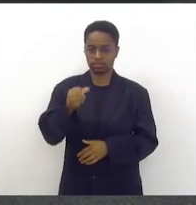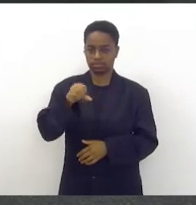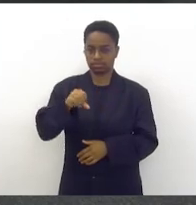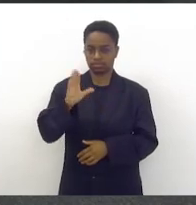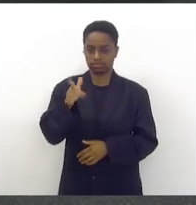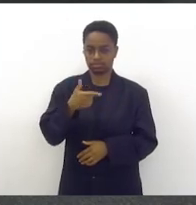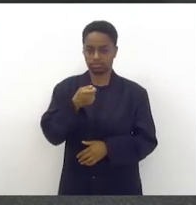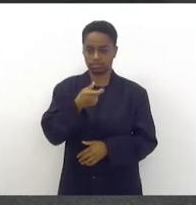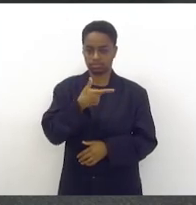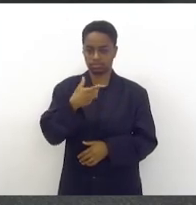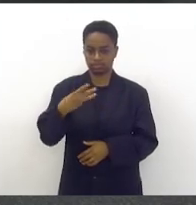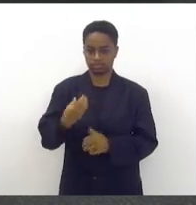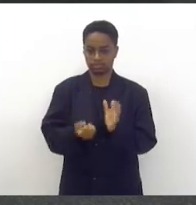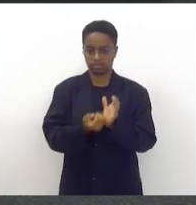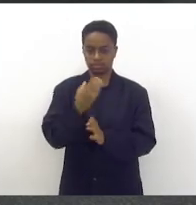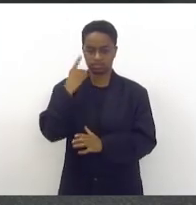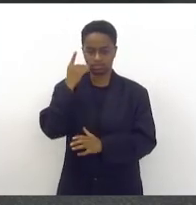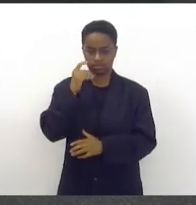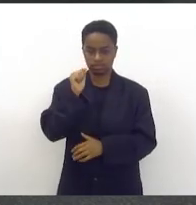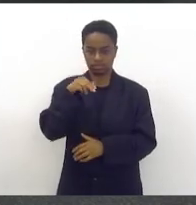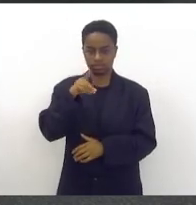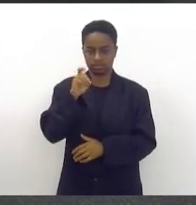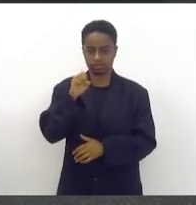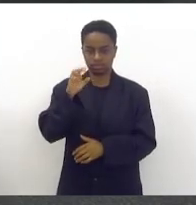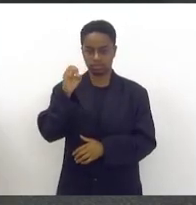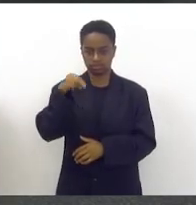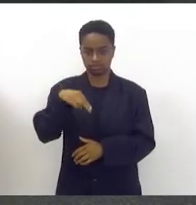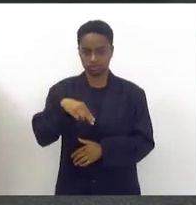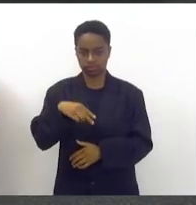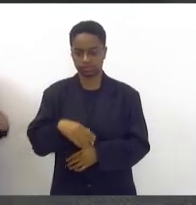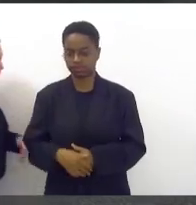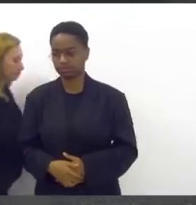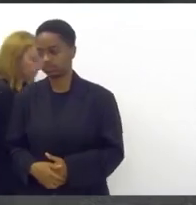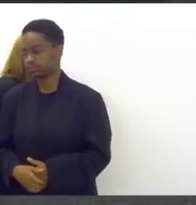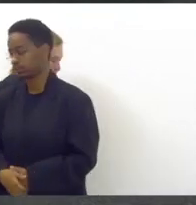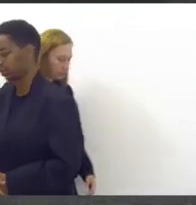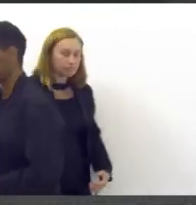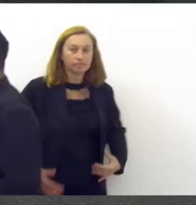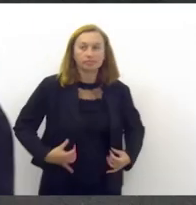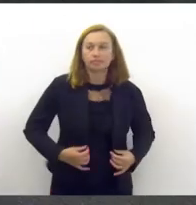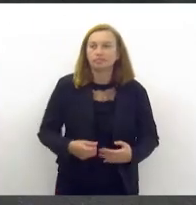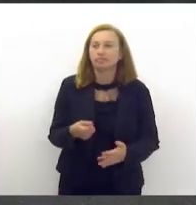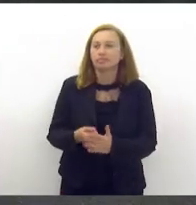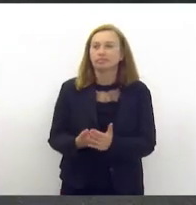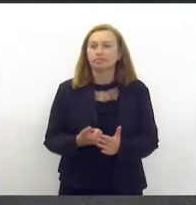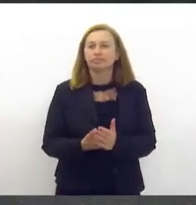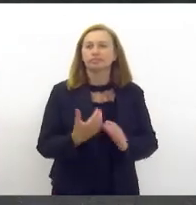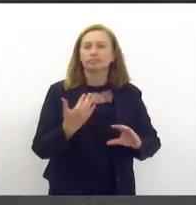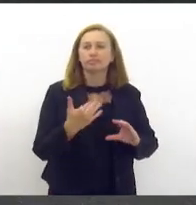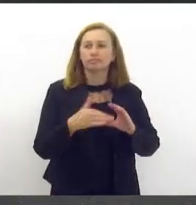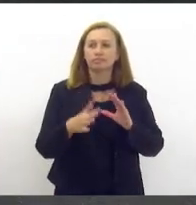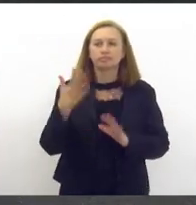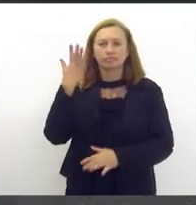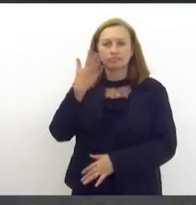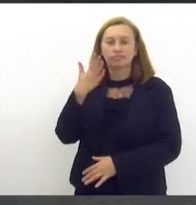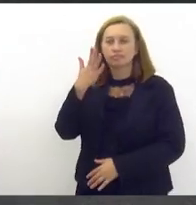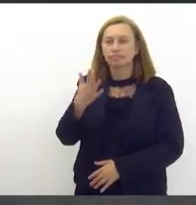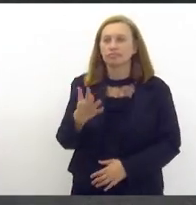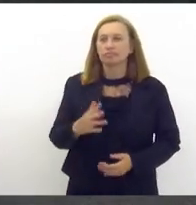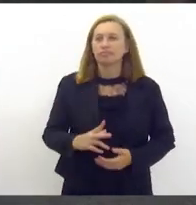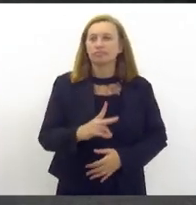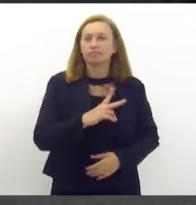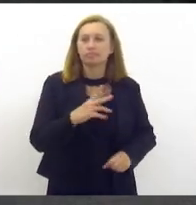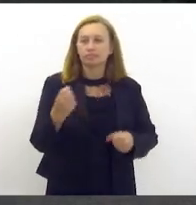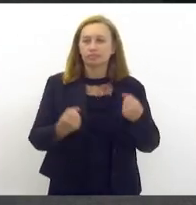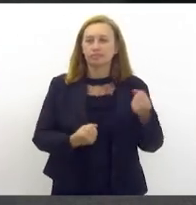669/2023, de autoria do deputado Anderson Moraes, que dispõe sobre a obrigatoriedade de envio de mensagem aos proprietários de